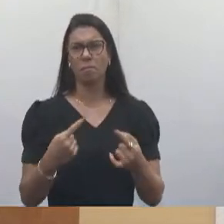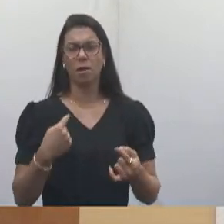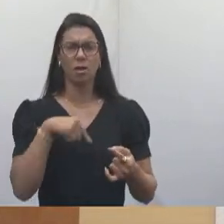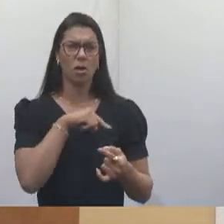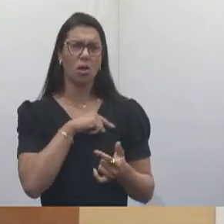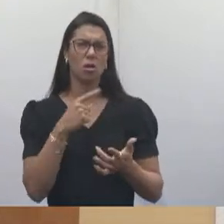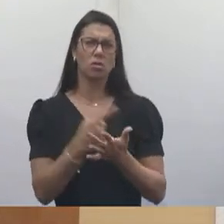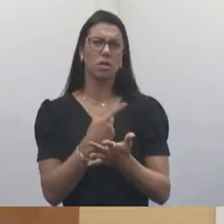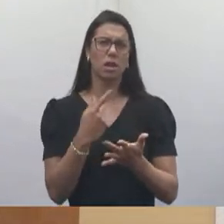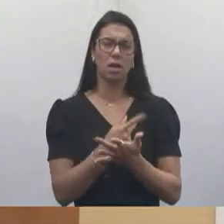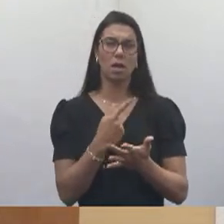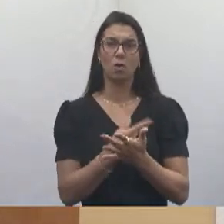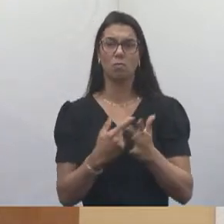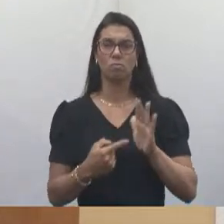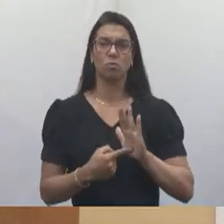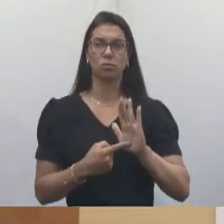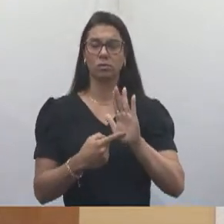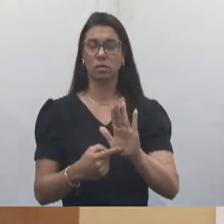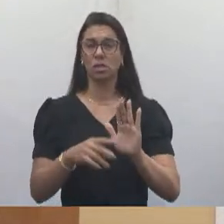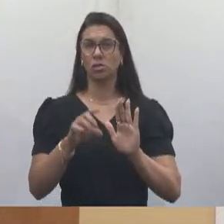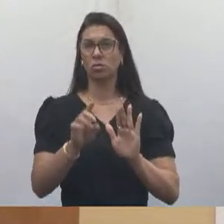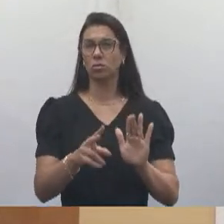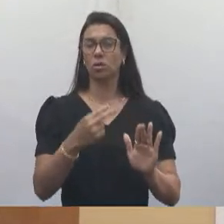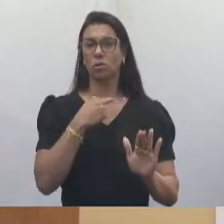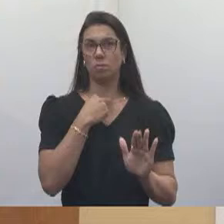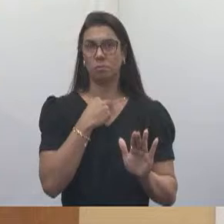que todo o governo tem, tá?